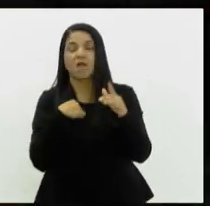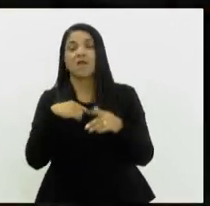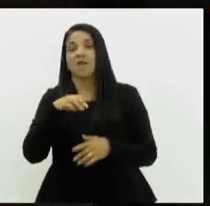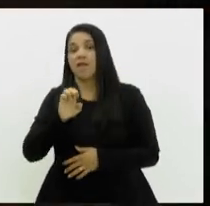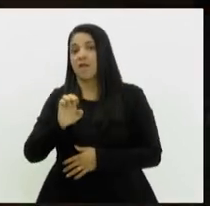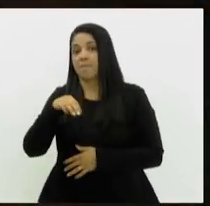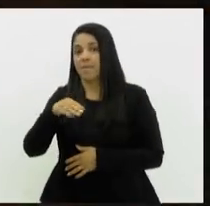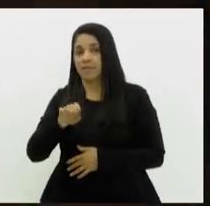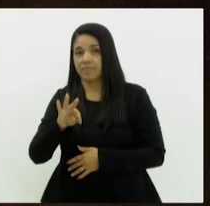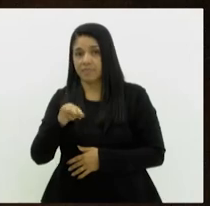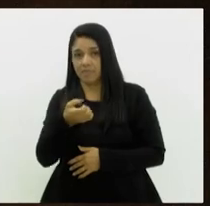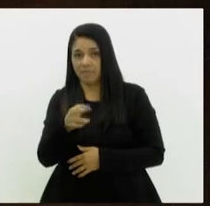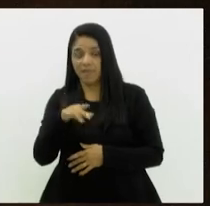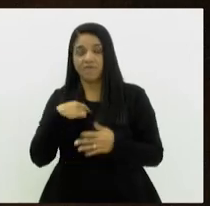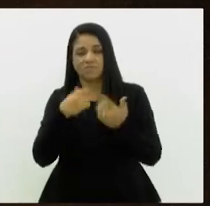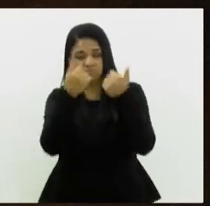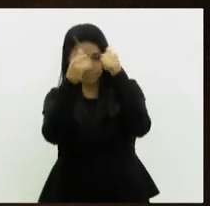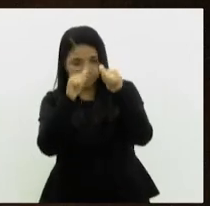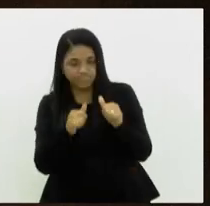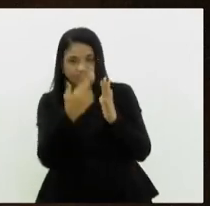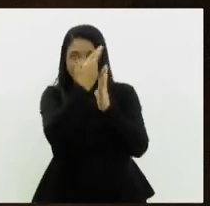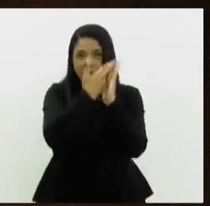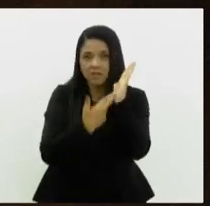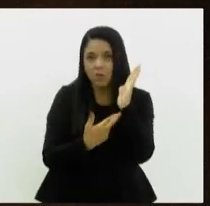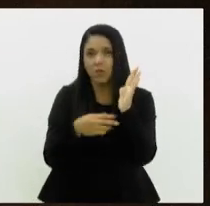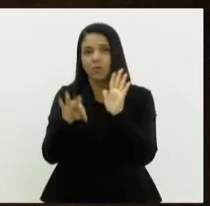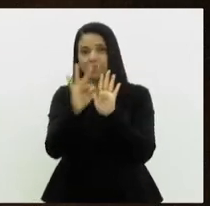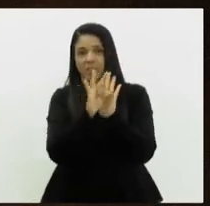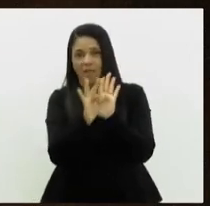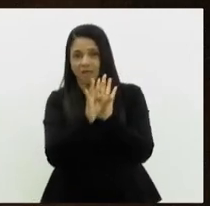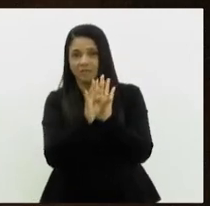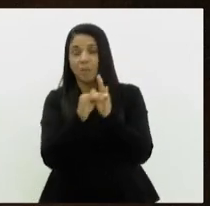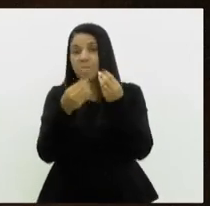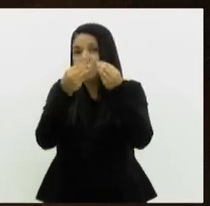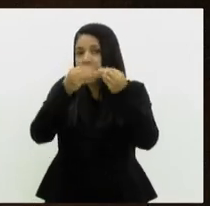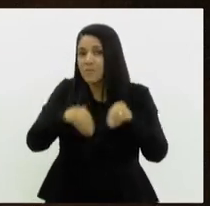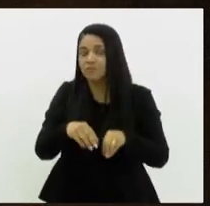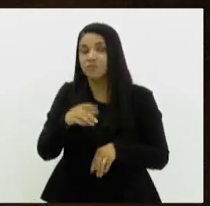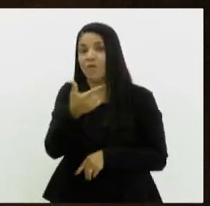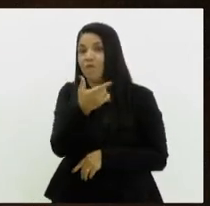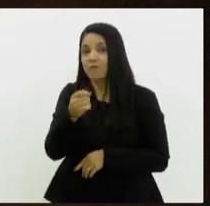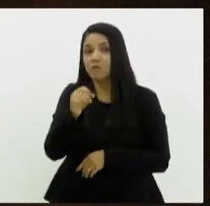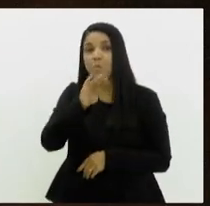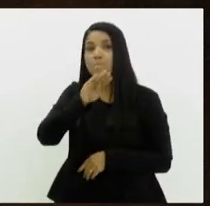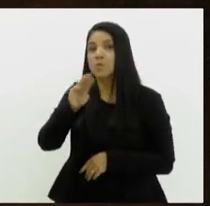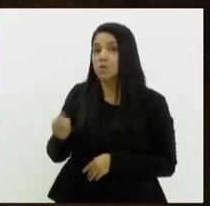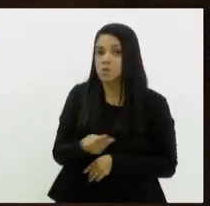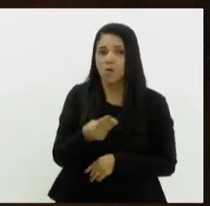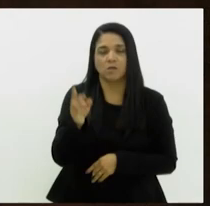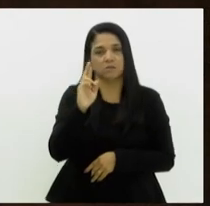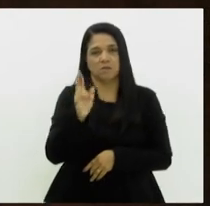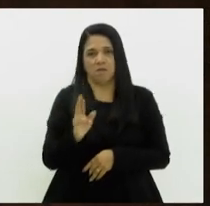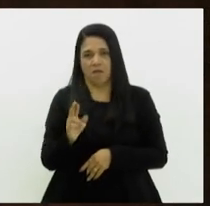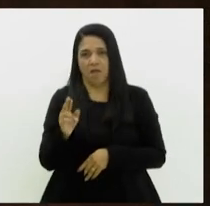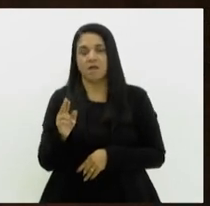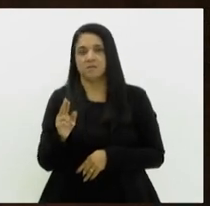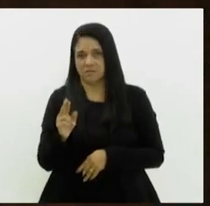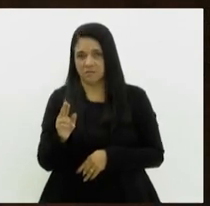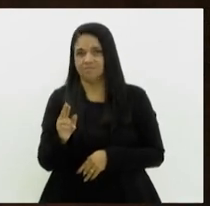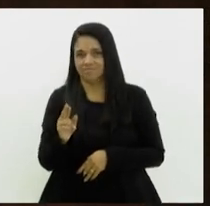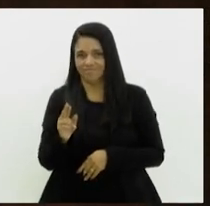técnico estimando o prejuízo dos agricultores em 20 milhões de reais, e até agora não